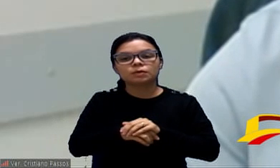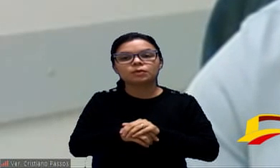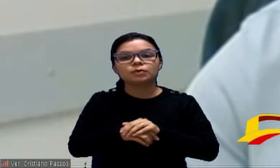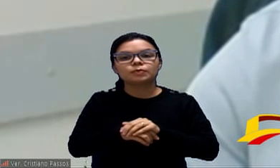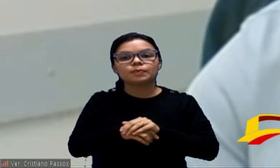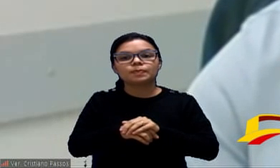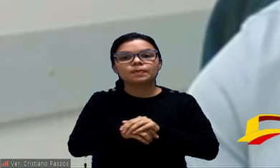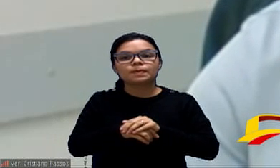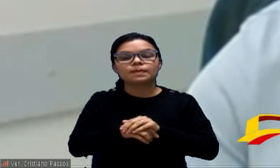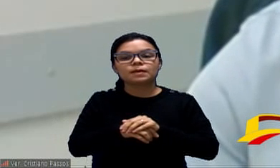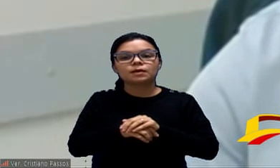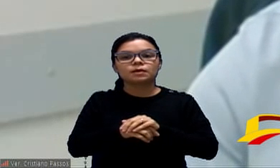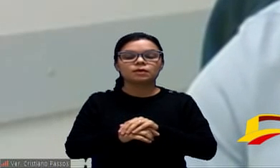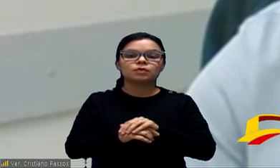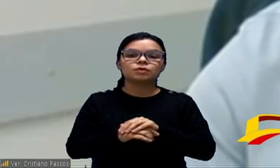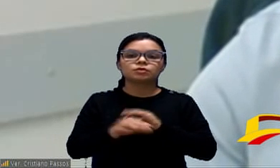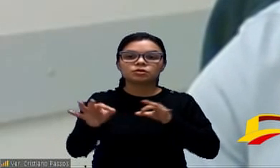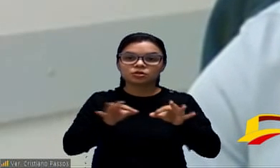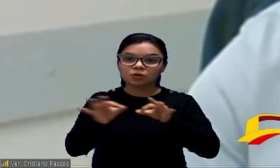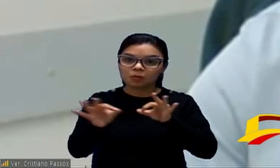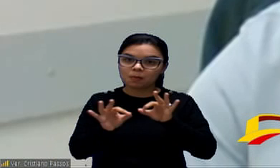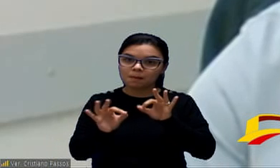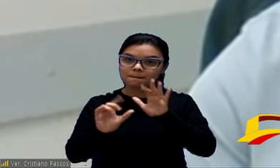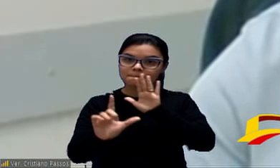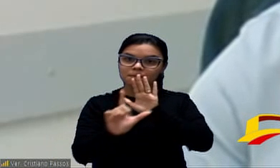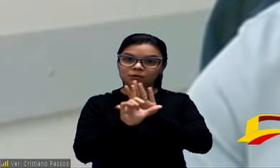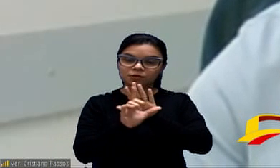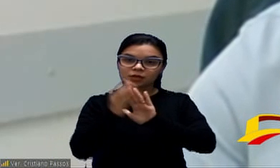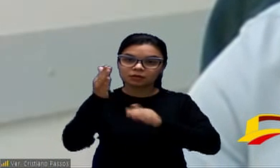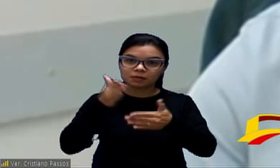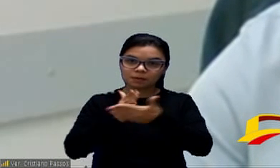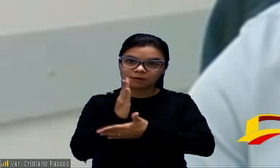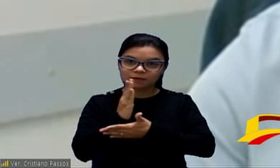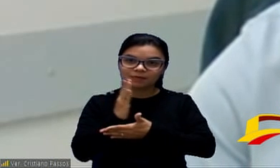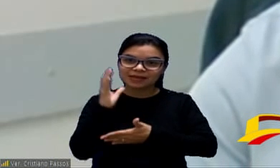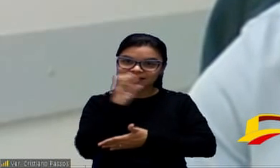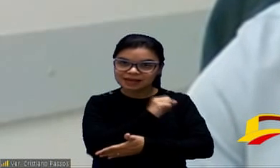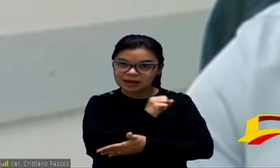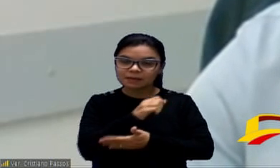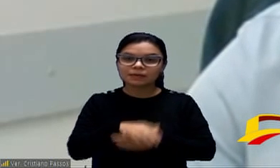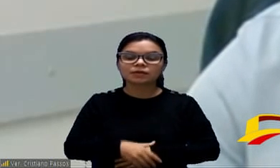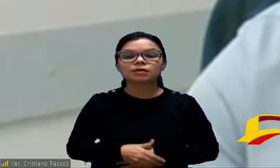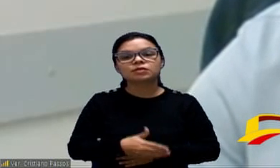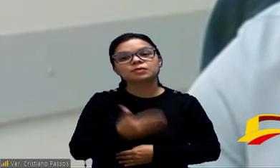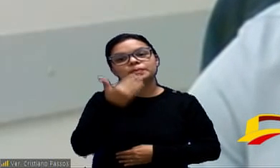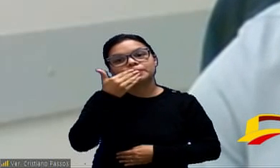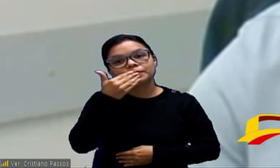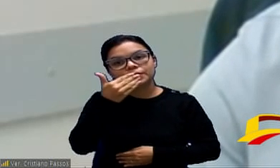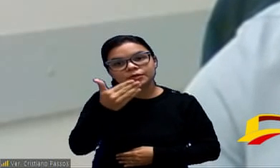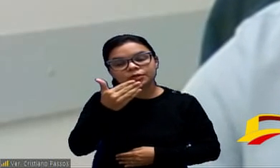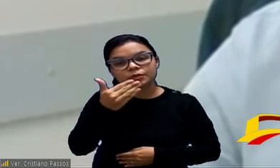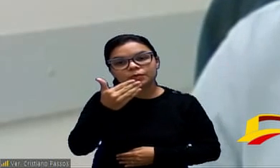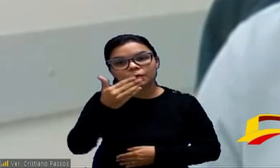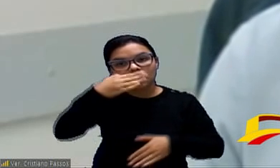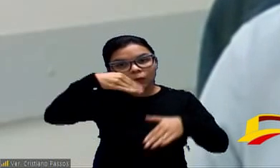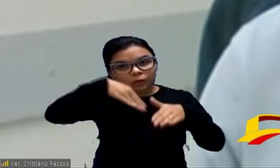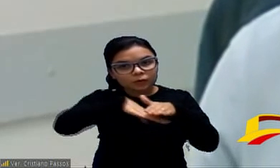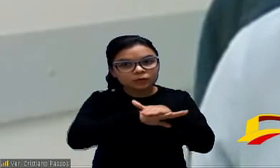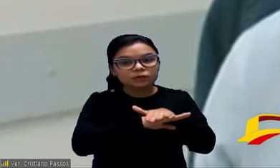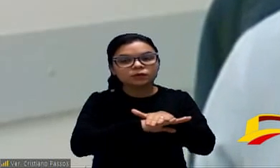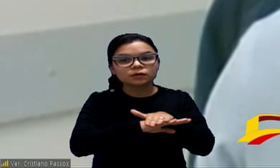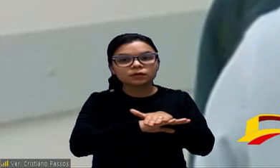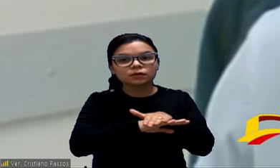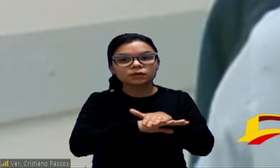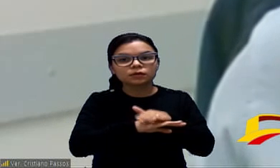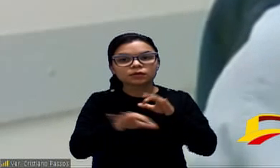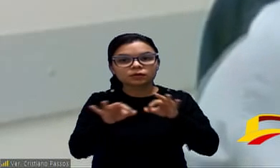ser um projeto que votação mais urgente por conta da necessidade, então nós pedimos a retirada, o arquivamento, e hoje estamos